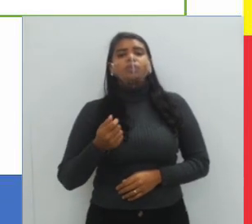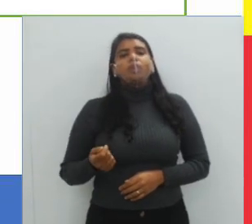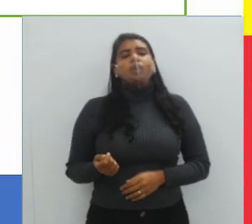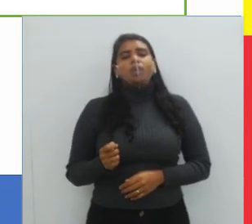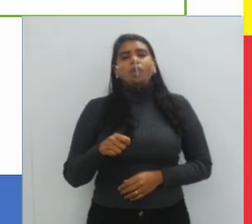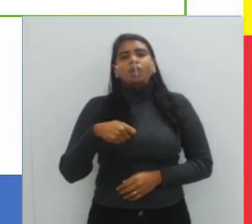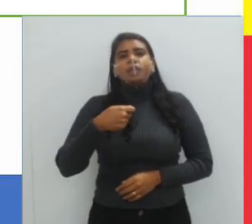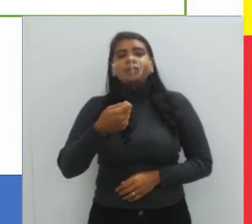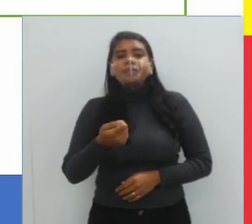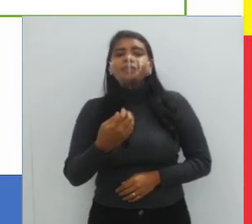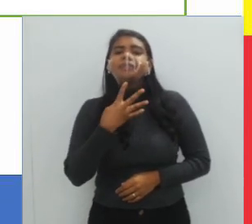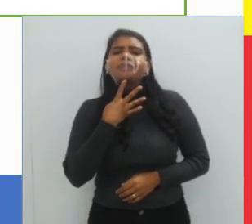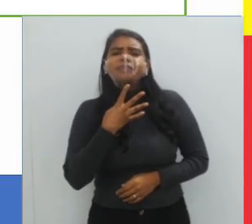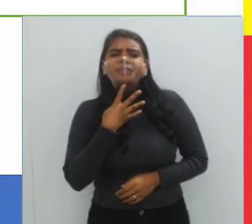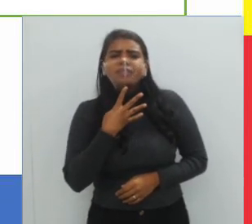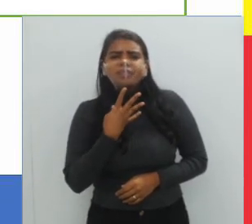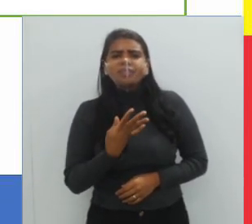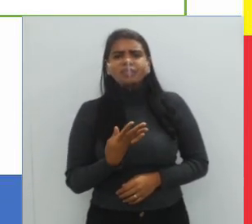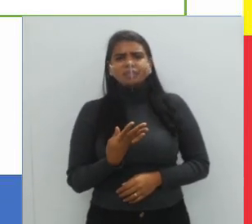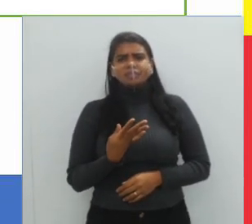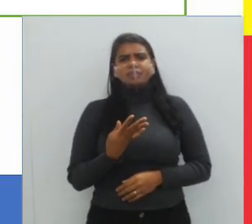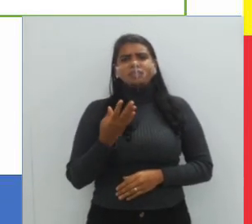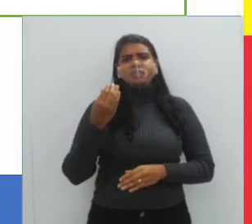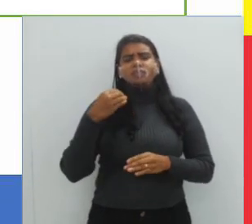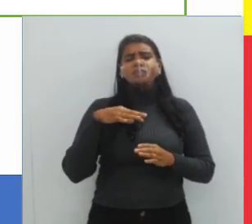existam símbolos que são reconhecidos